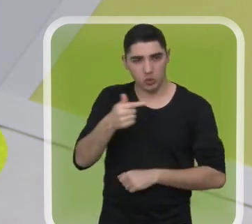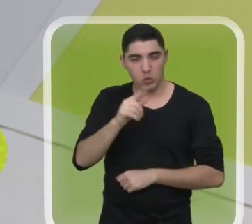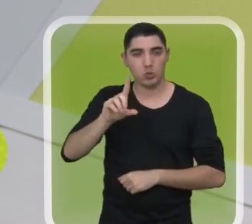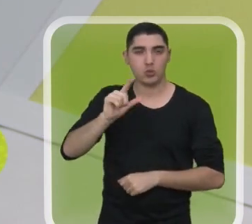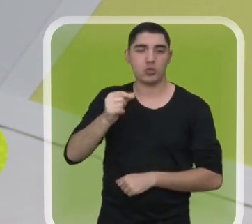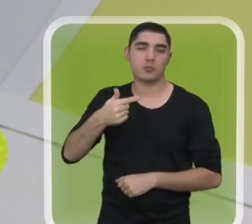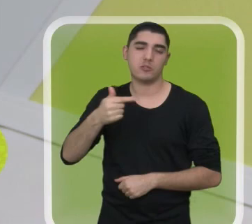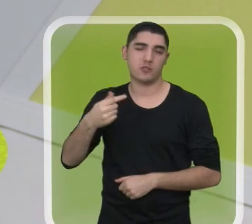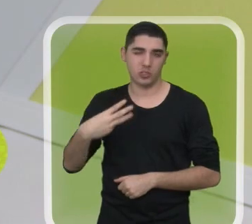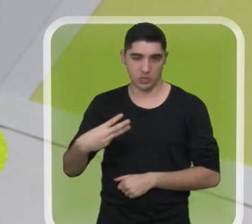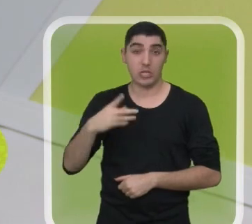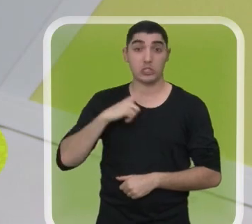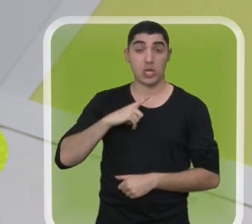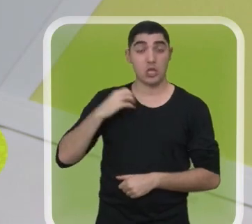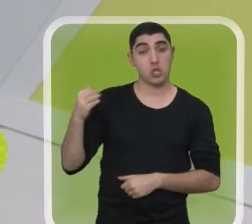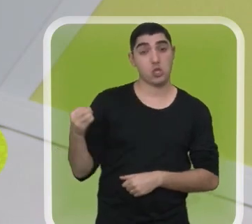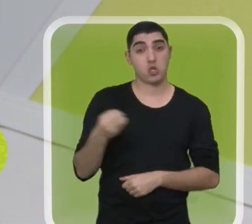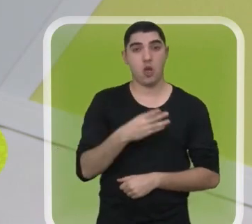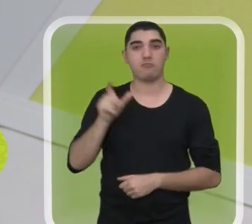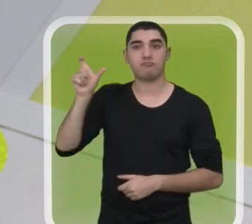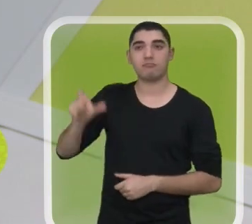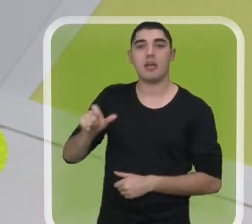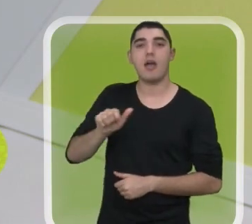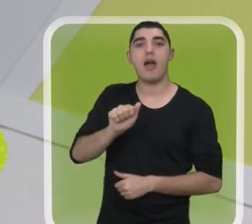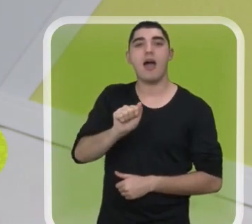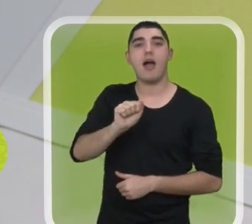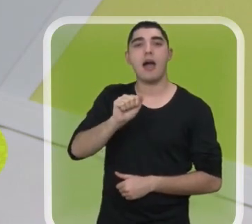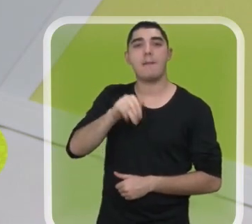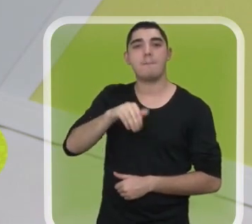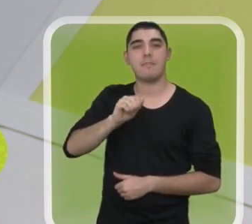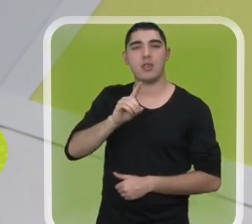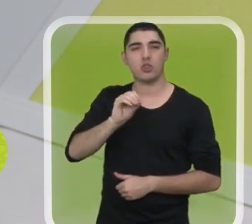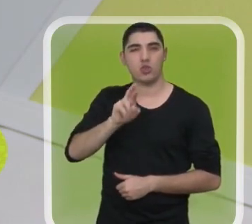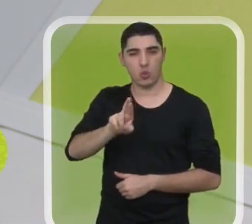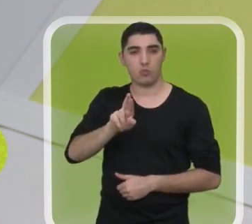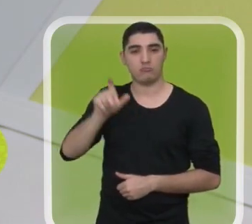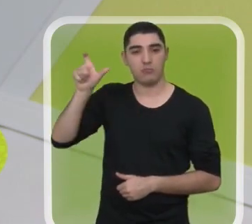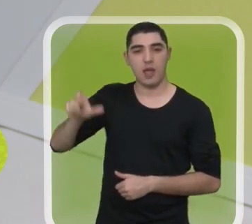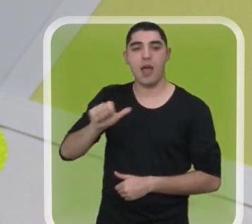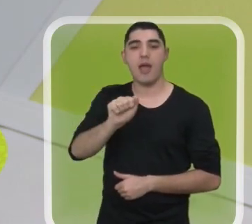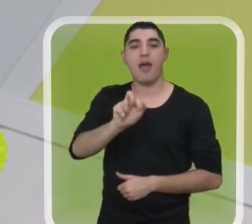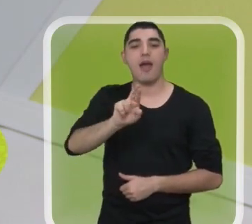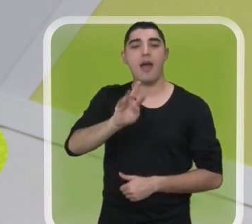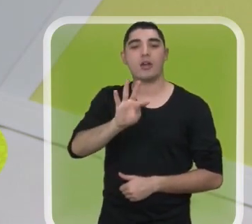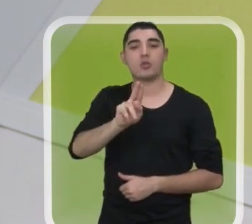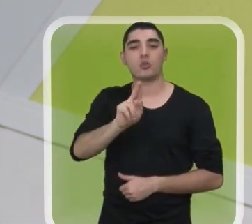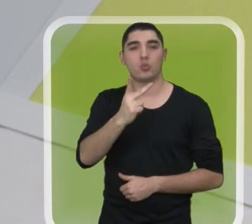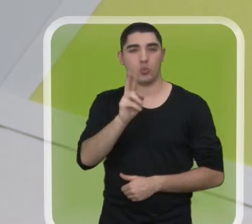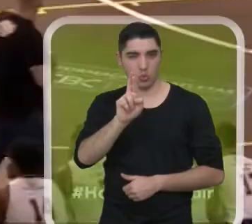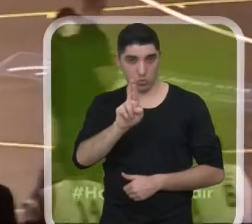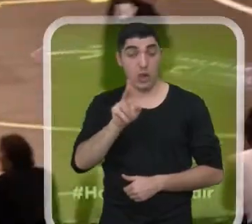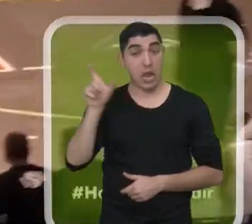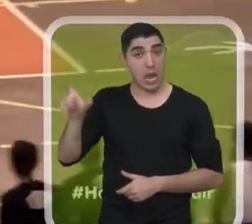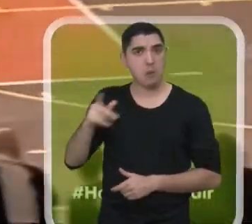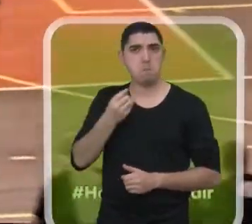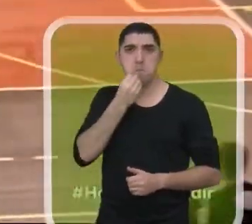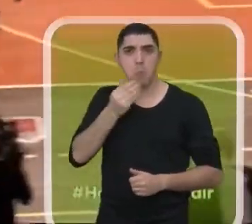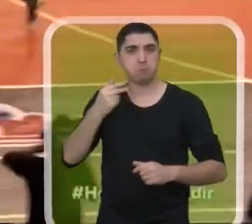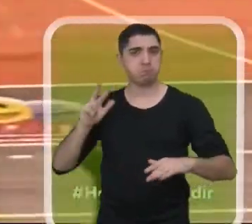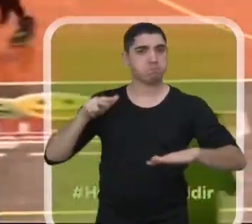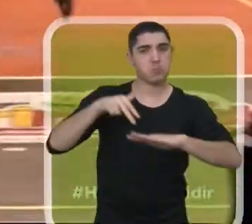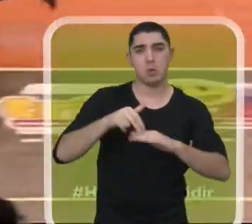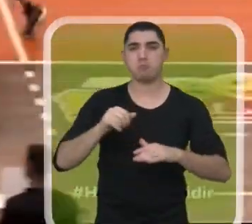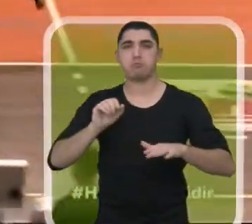diretoria anunciou a renovação do armador Arthur Pecos. Pode colocar, Matheus. Arthur Pecos, que foi o grande destaque do time na conquista do